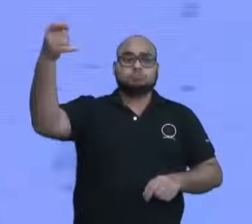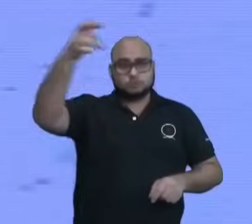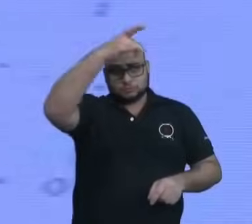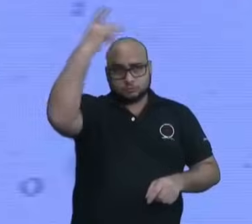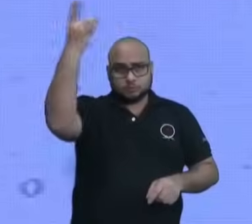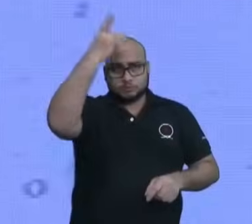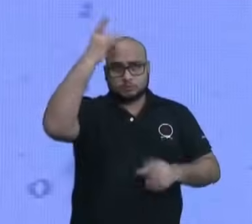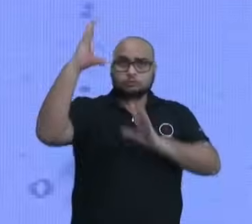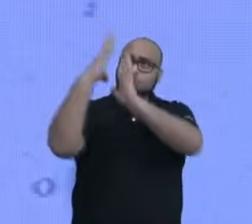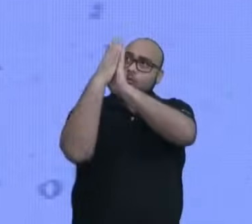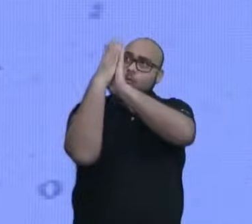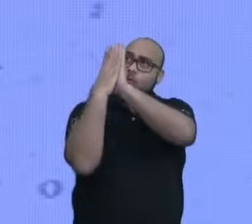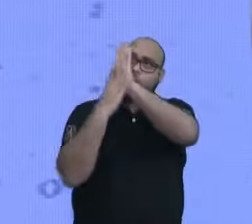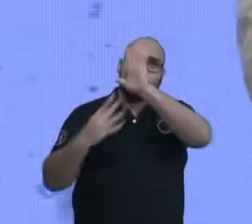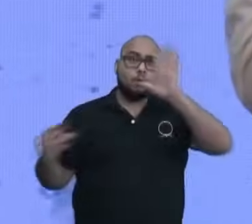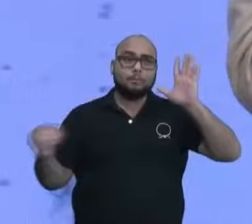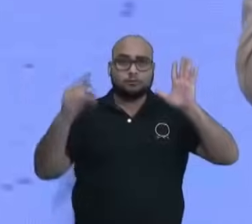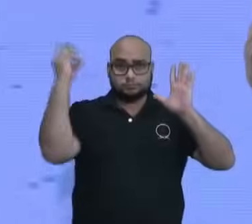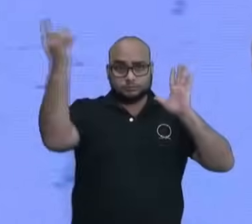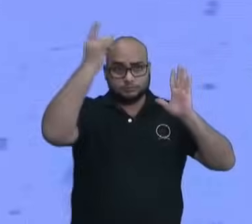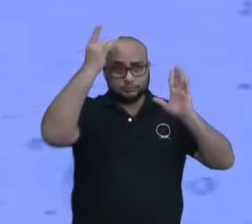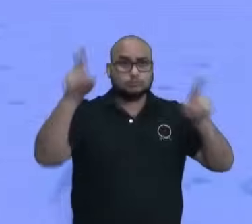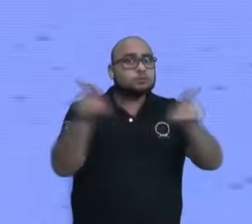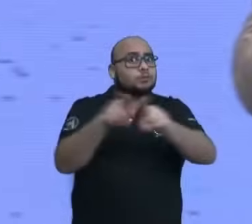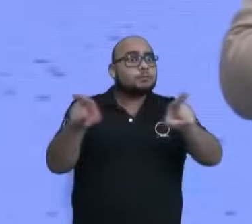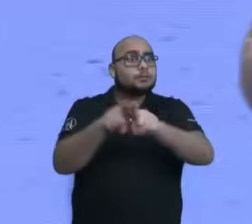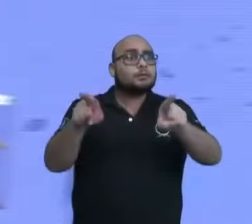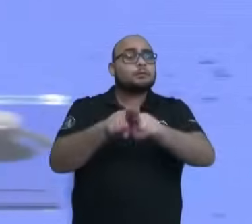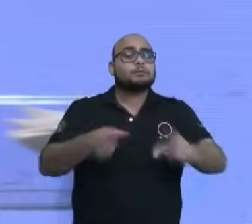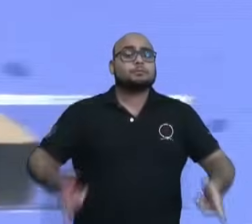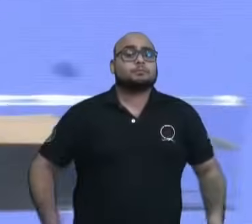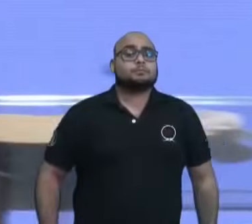maneira de ver como está escrito sede Santo porque eu sou